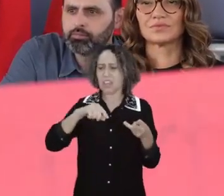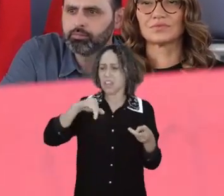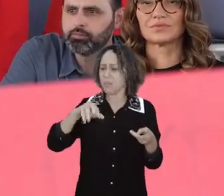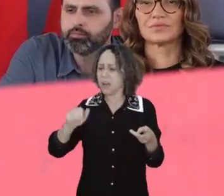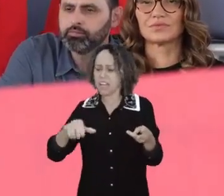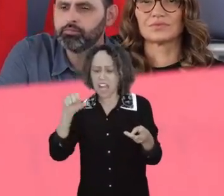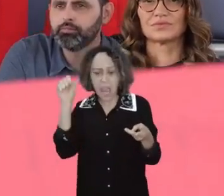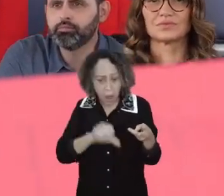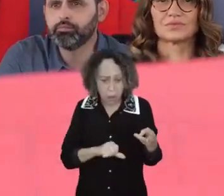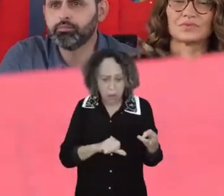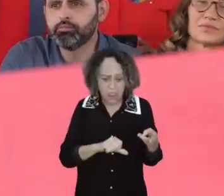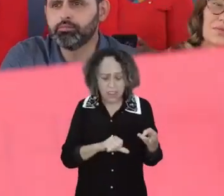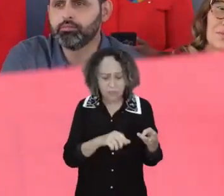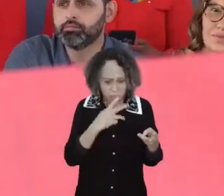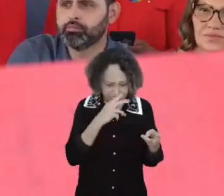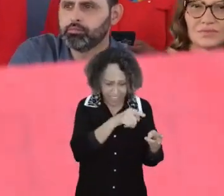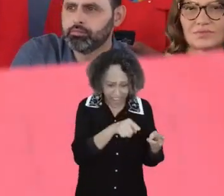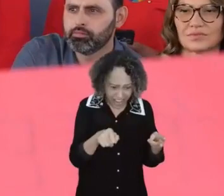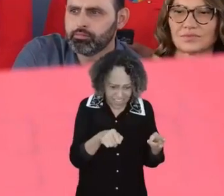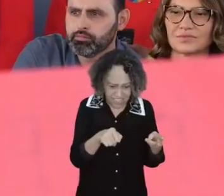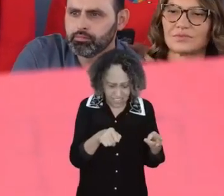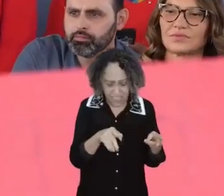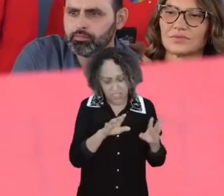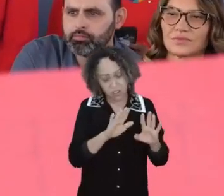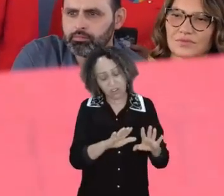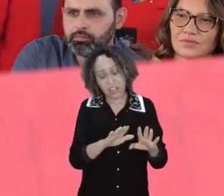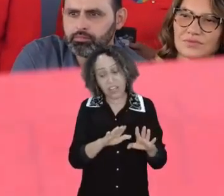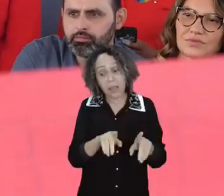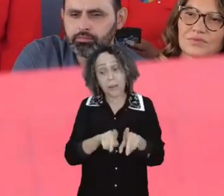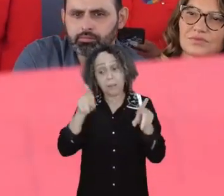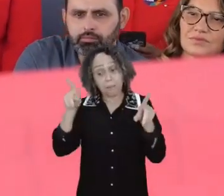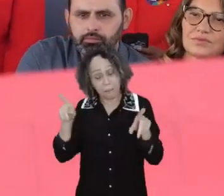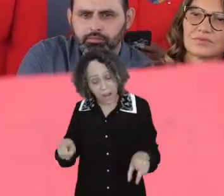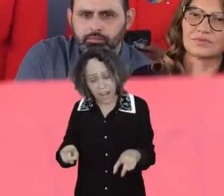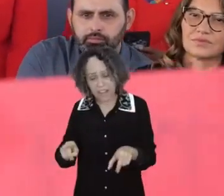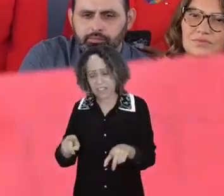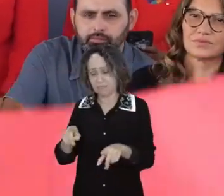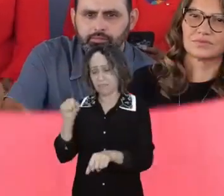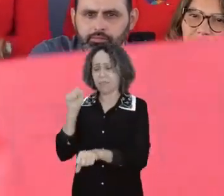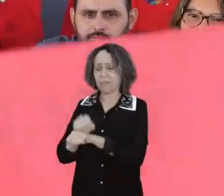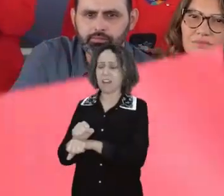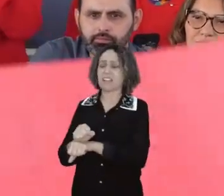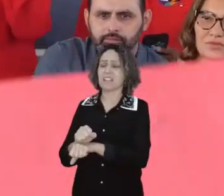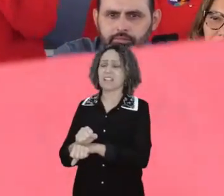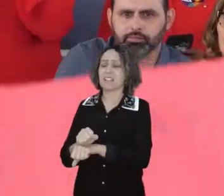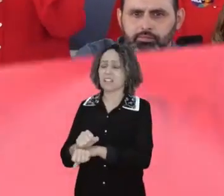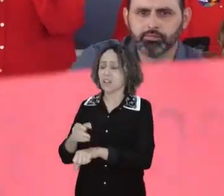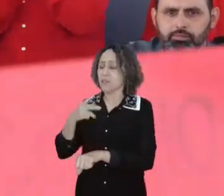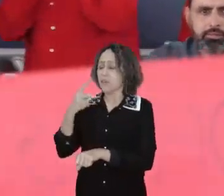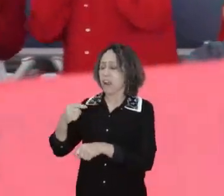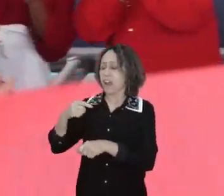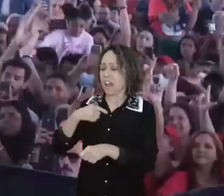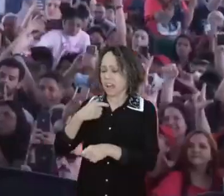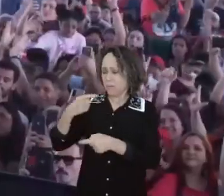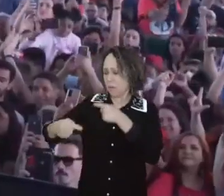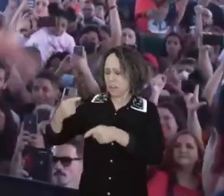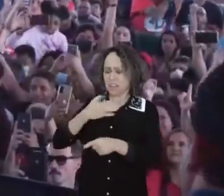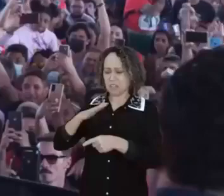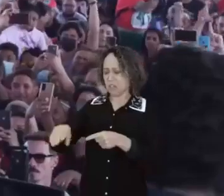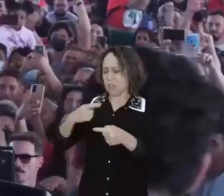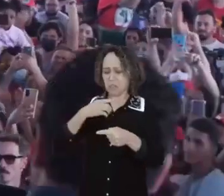na política, porque o político bom que você deseja está dentro de você. Coloque para fora esse